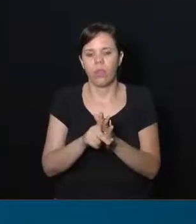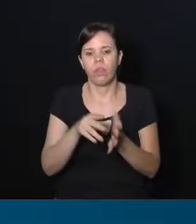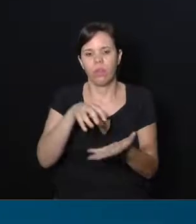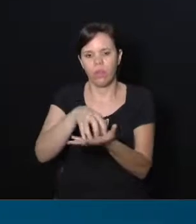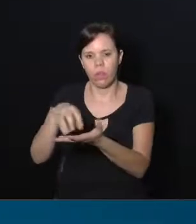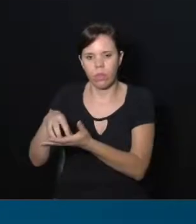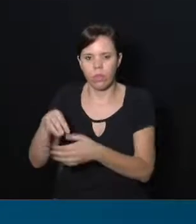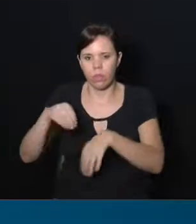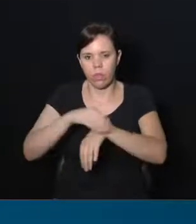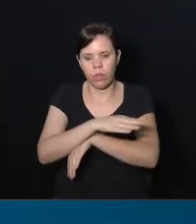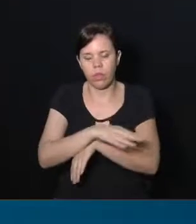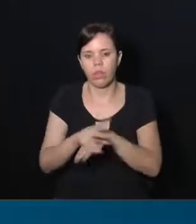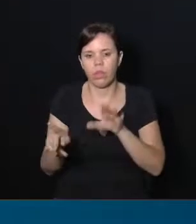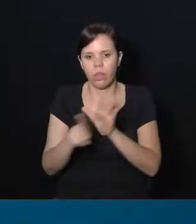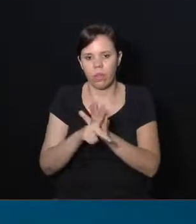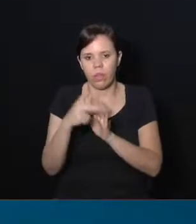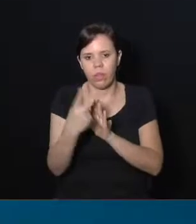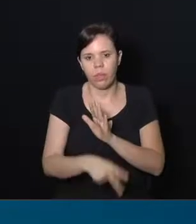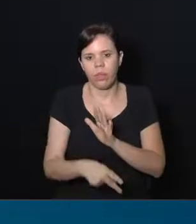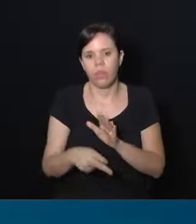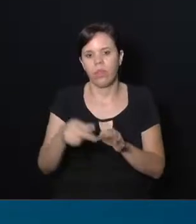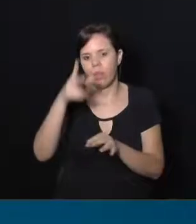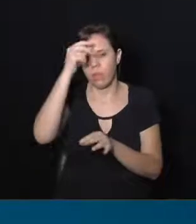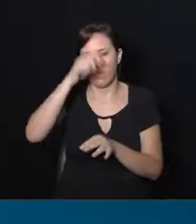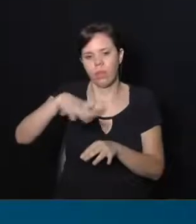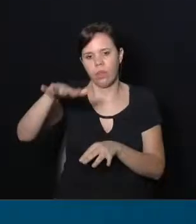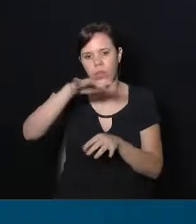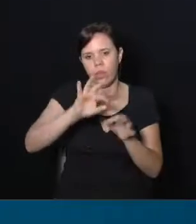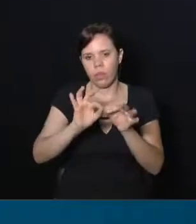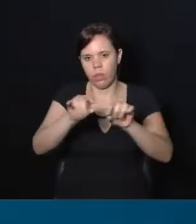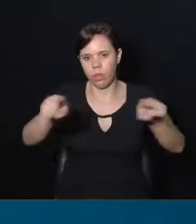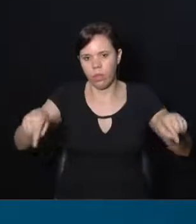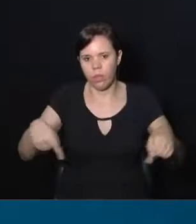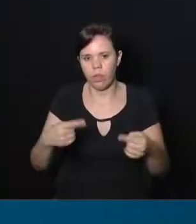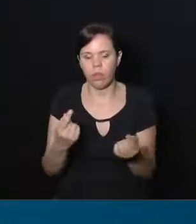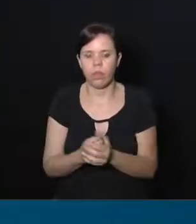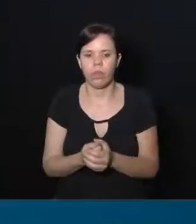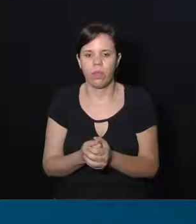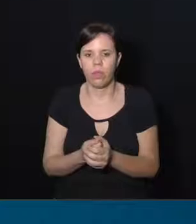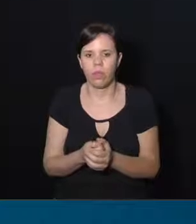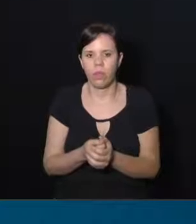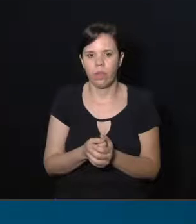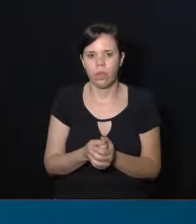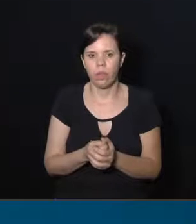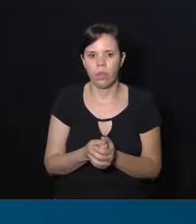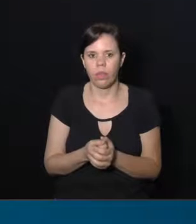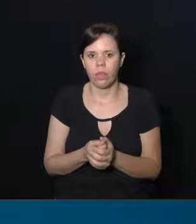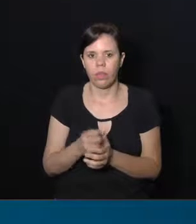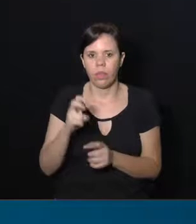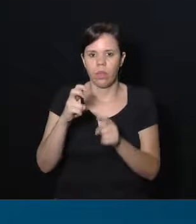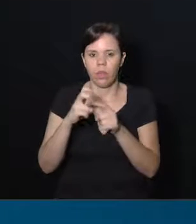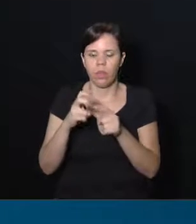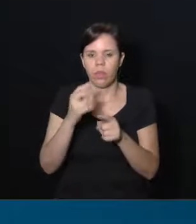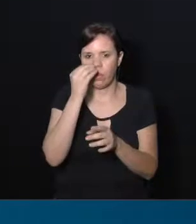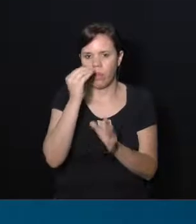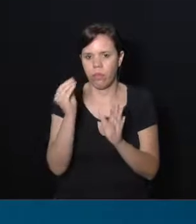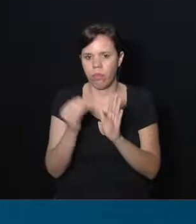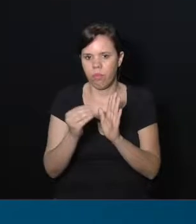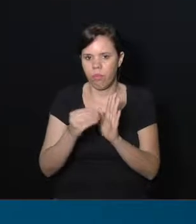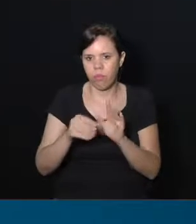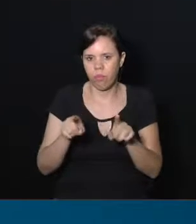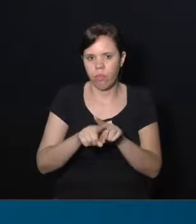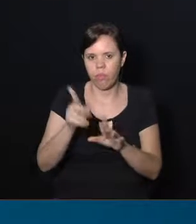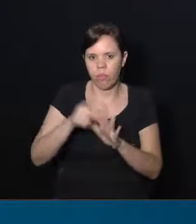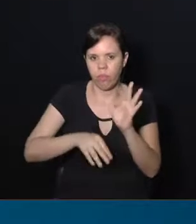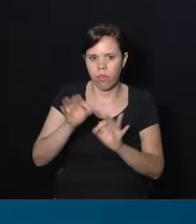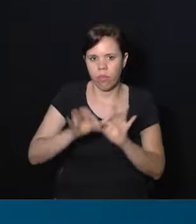e transferiu para a de bens patrimoniais áreas de terreno de propriedade municipal. O item 5 foi rejeitado. É o